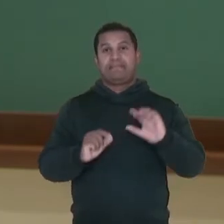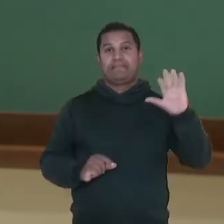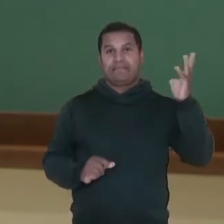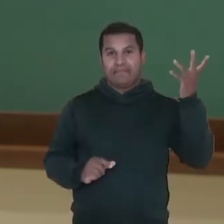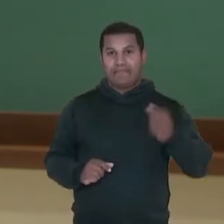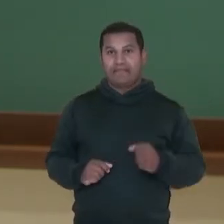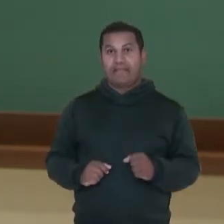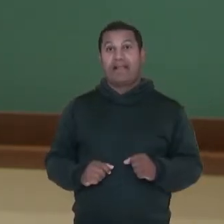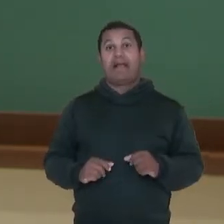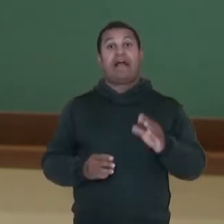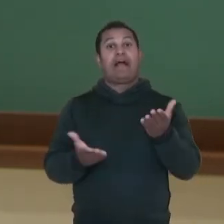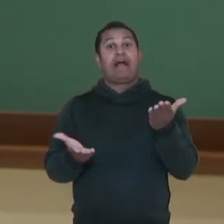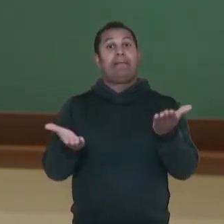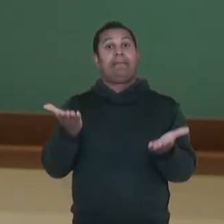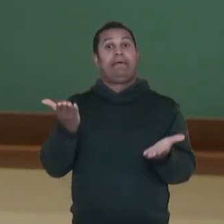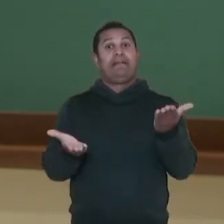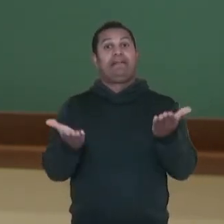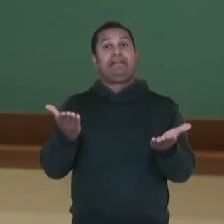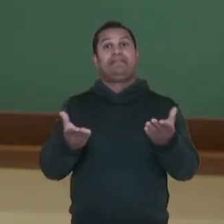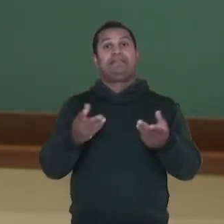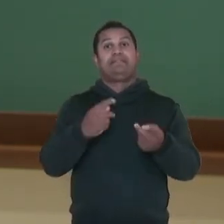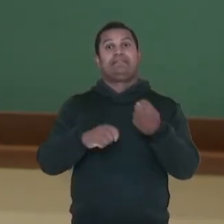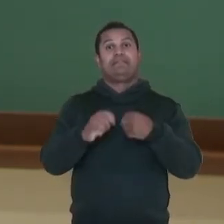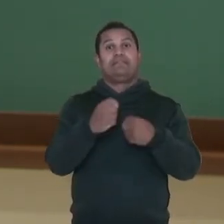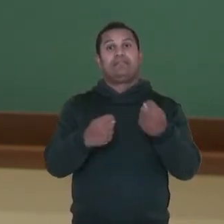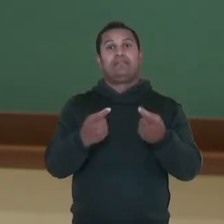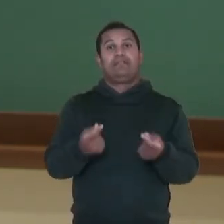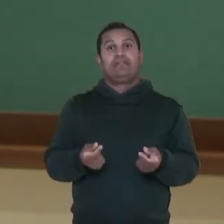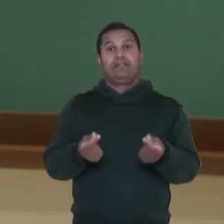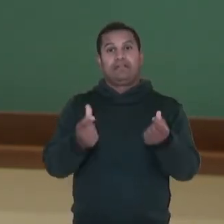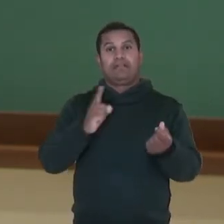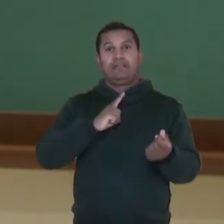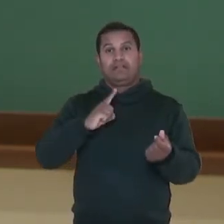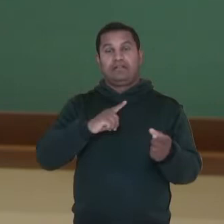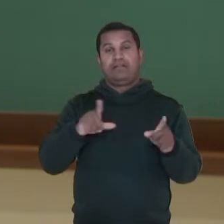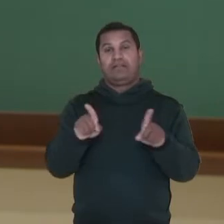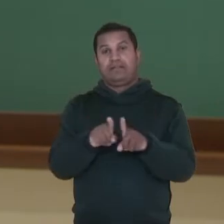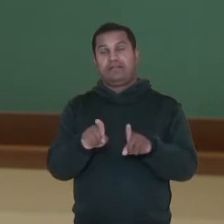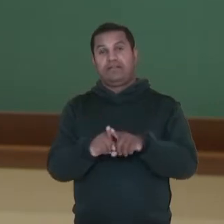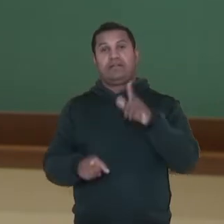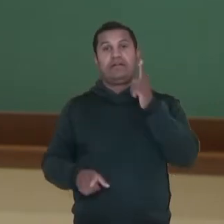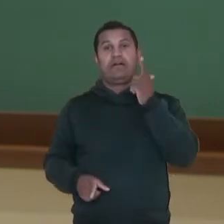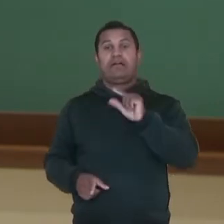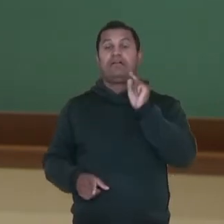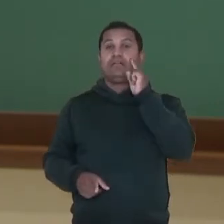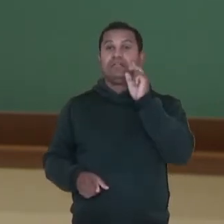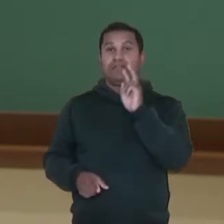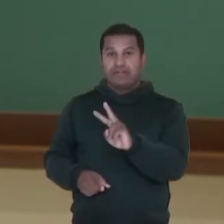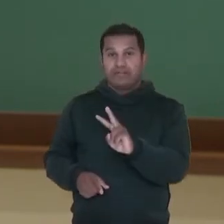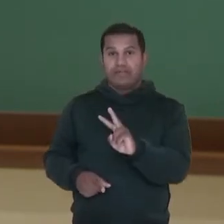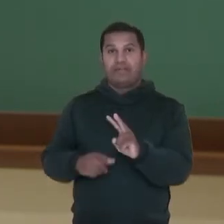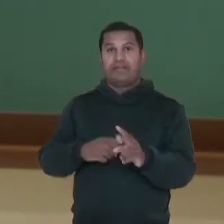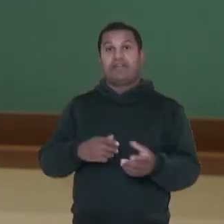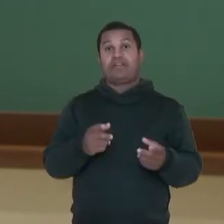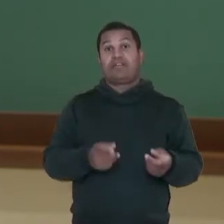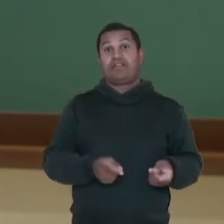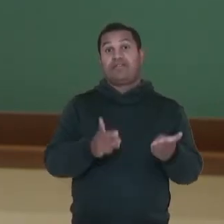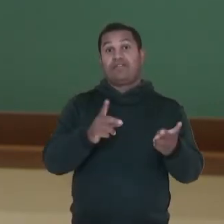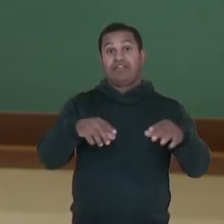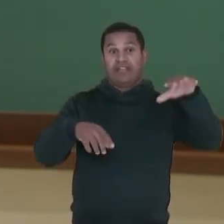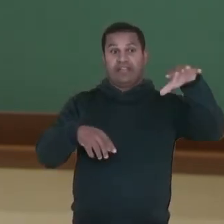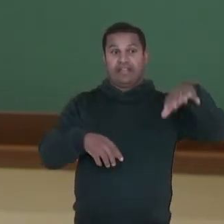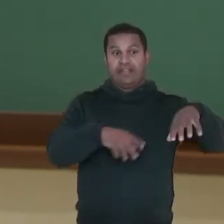a balança comercial favorável. Então, na medida em que tu exporta mais do que importa, tu vai garantir